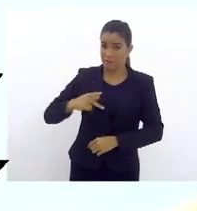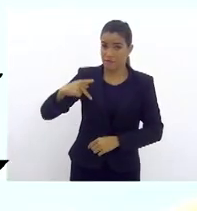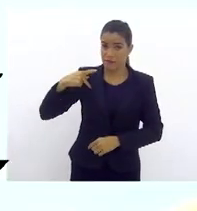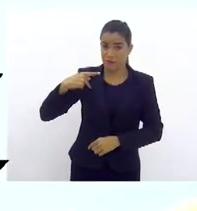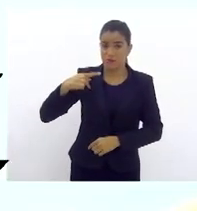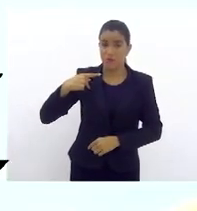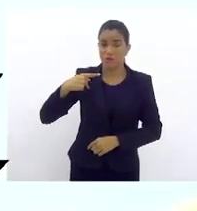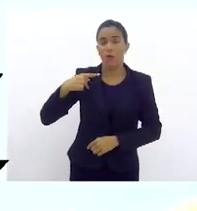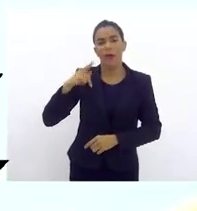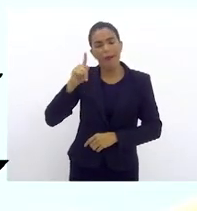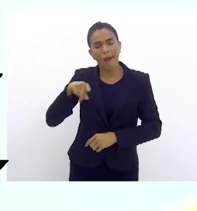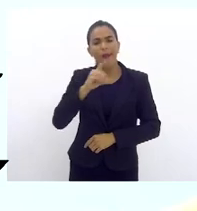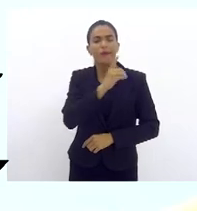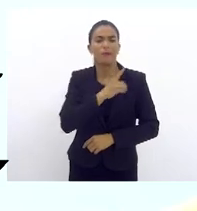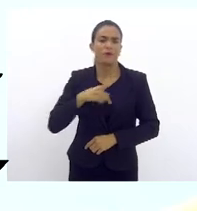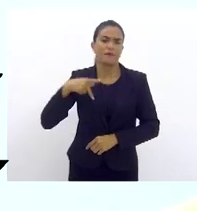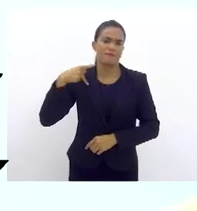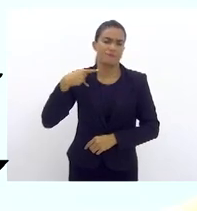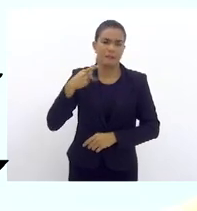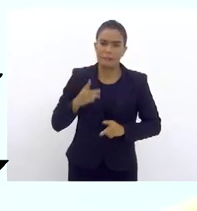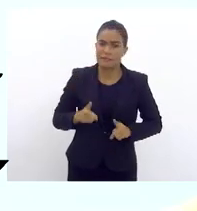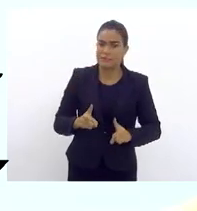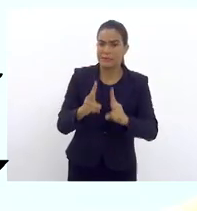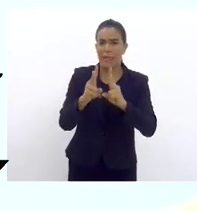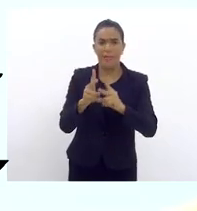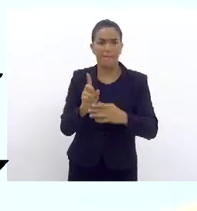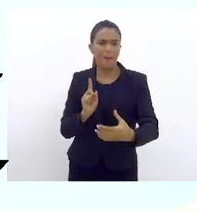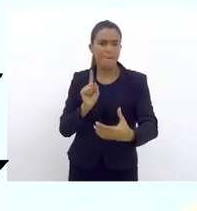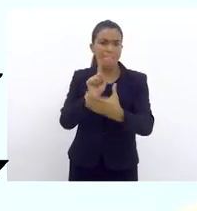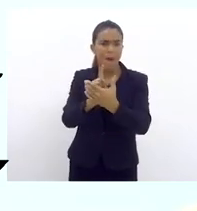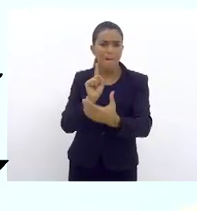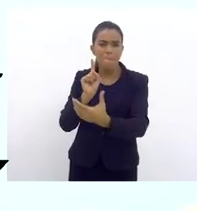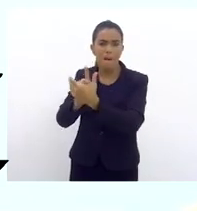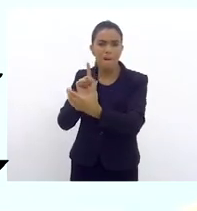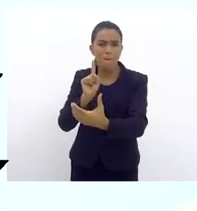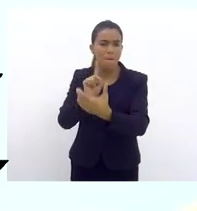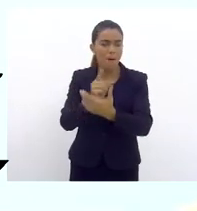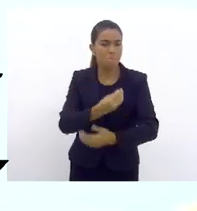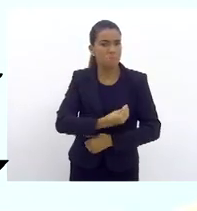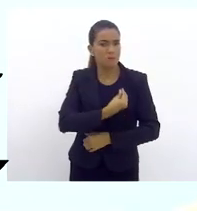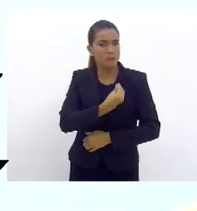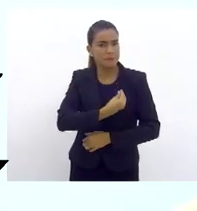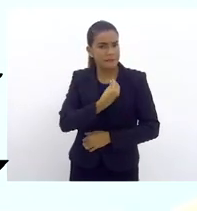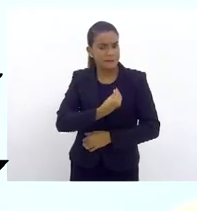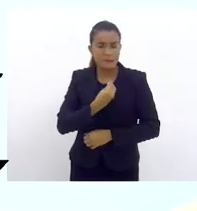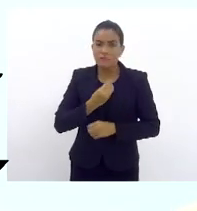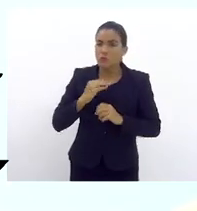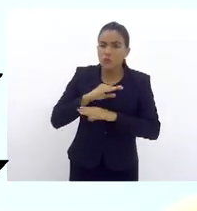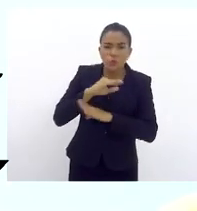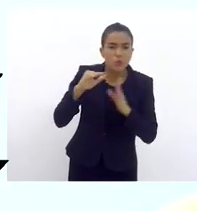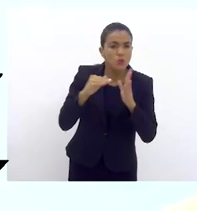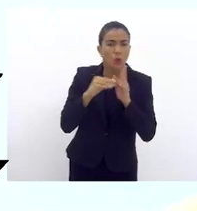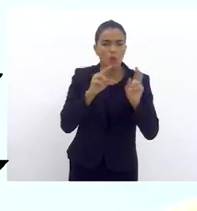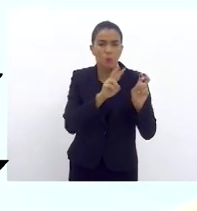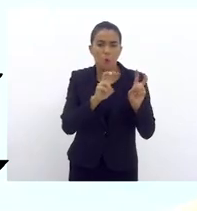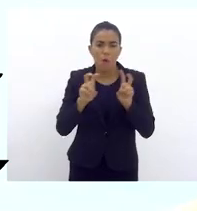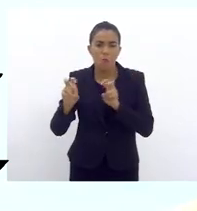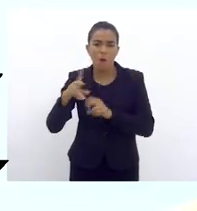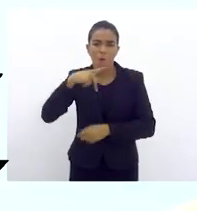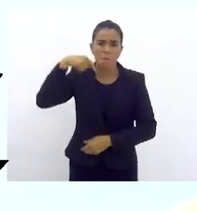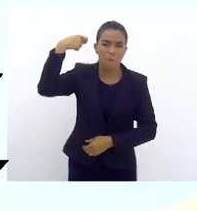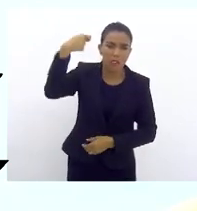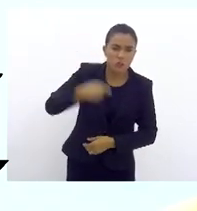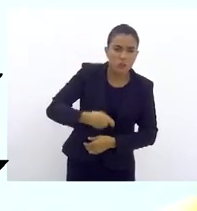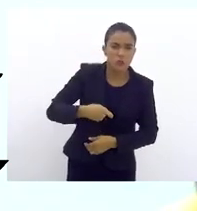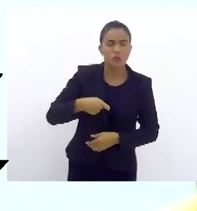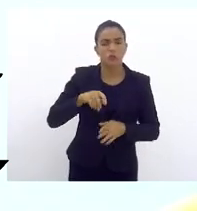é uma defensoria que tá sempre muito presente aqui todos os temas que a gente trata questão do machismo